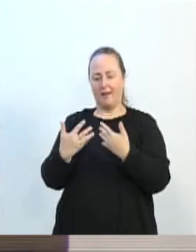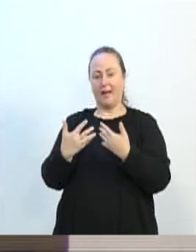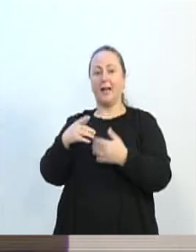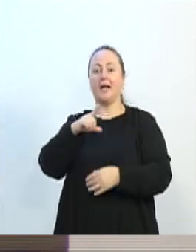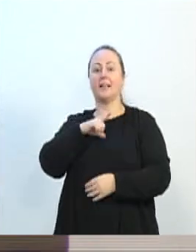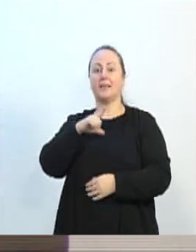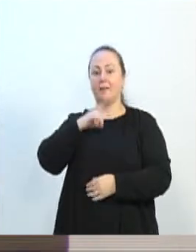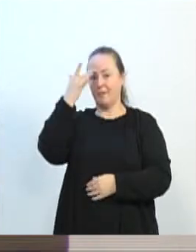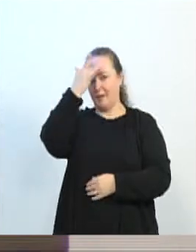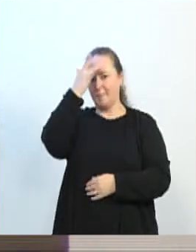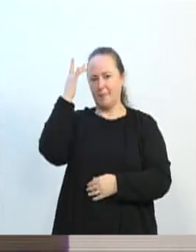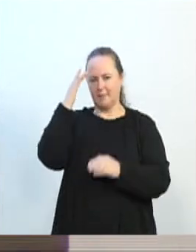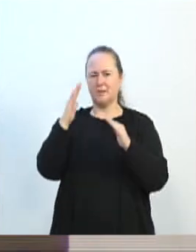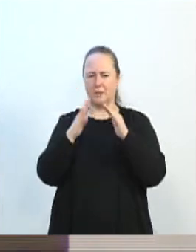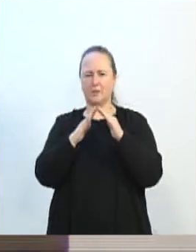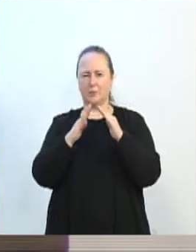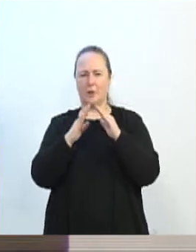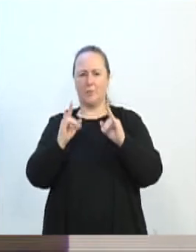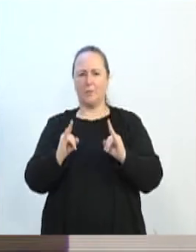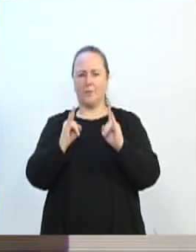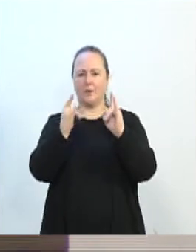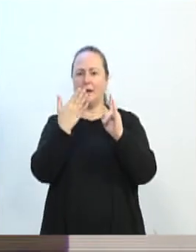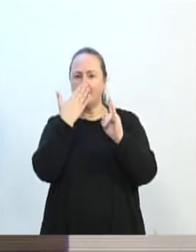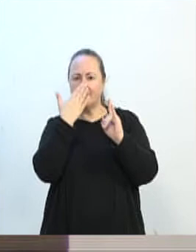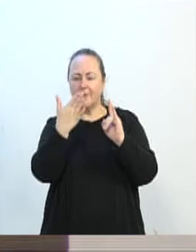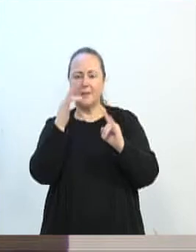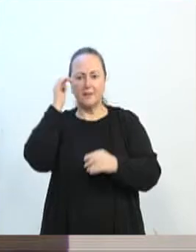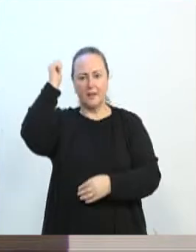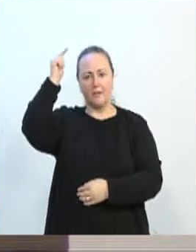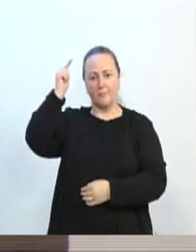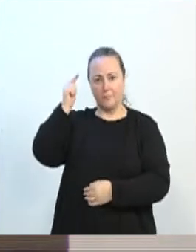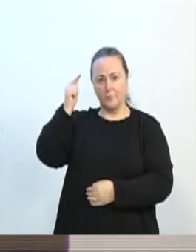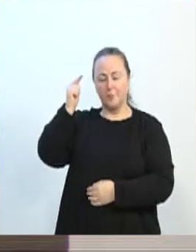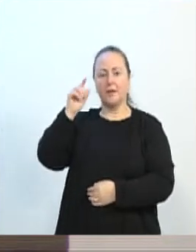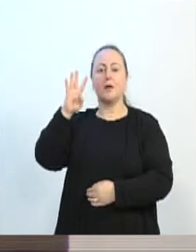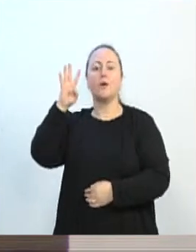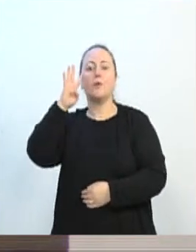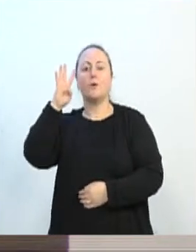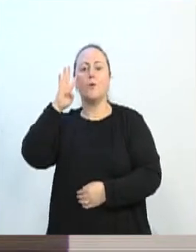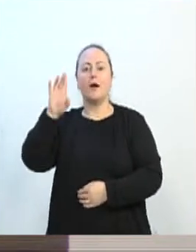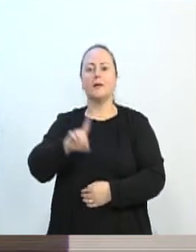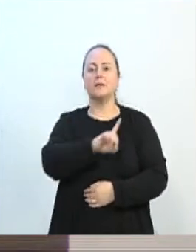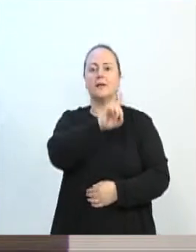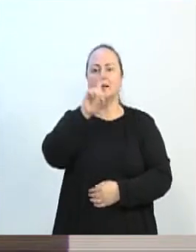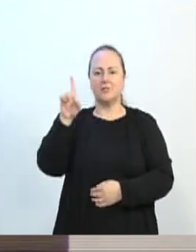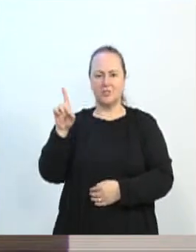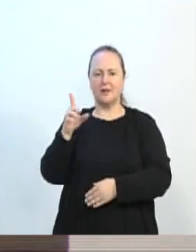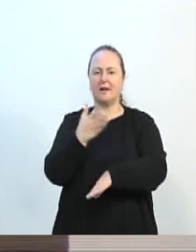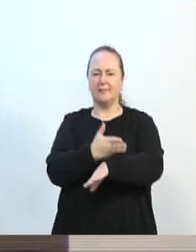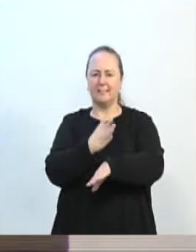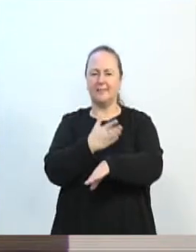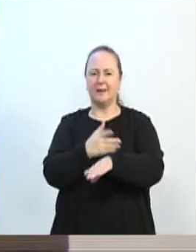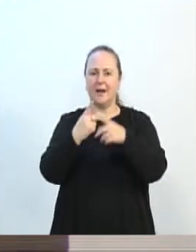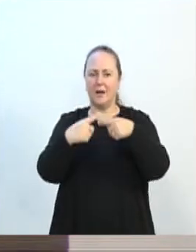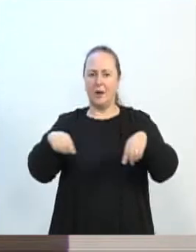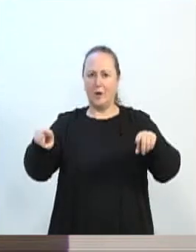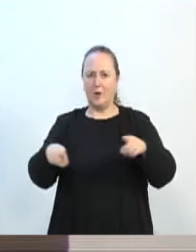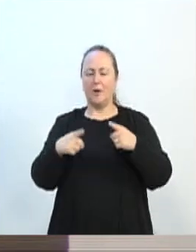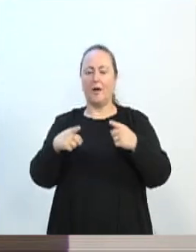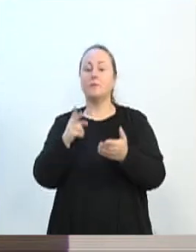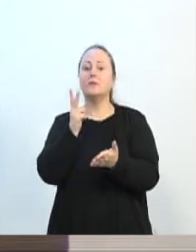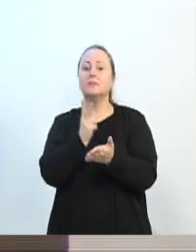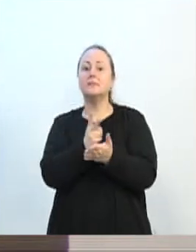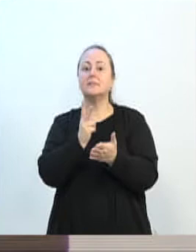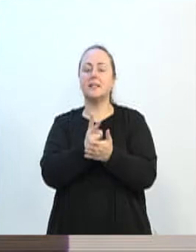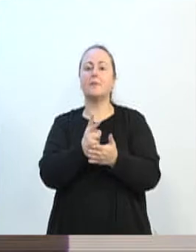que morava na época num apartamento em frente à FURB, nas quartas-feiras, dia do ensaio do coral, saía da mesa do almoço